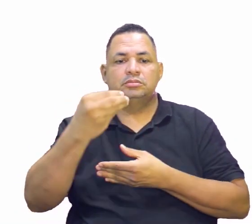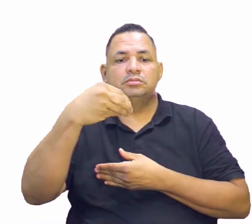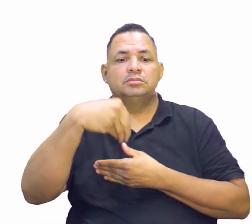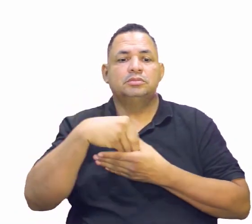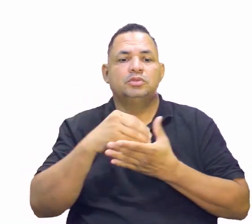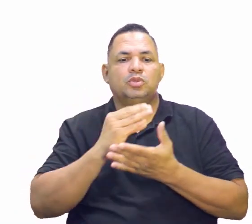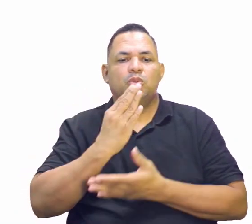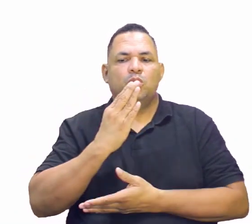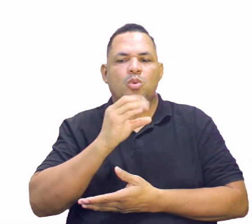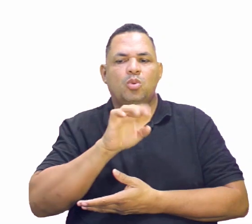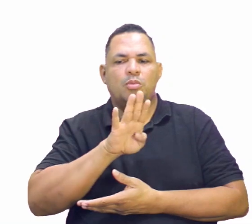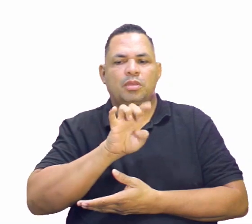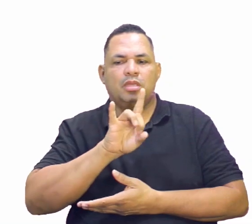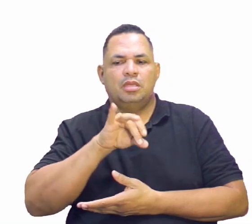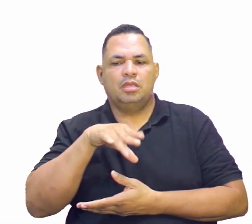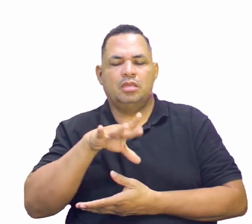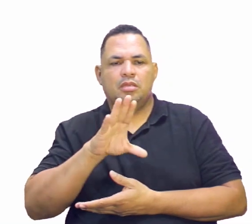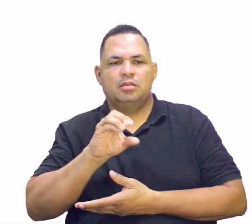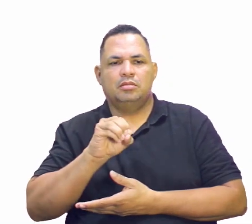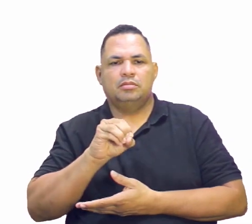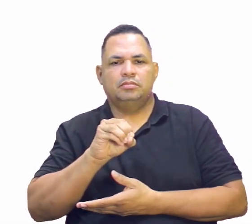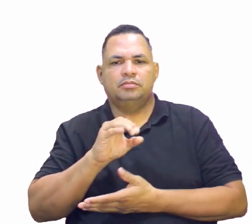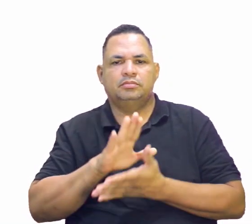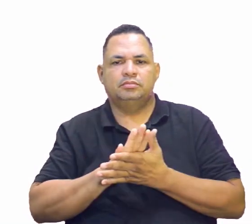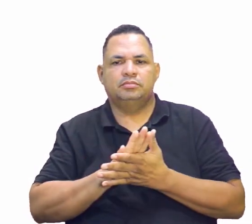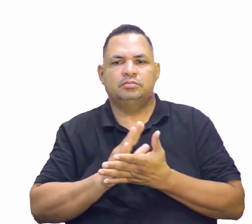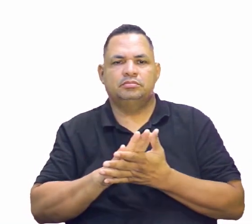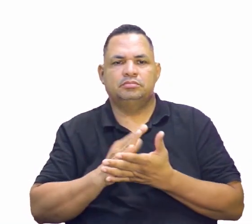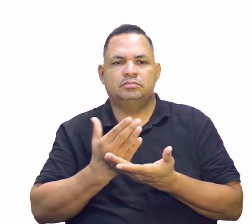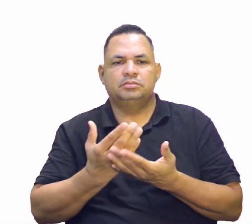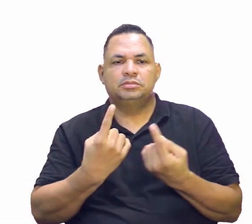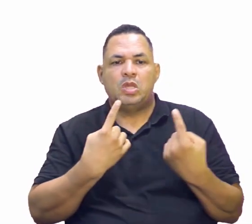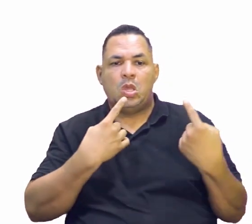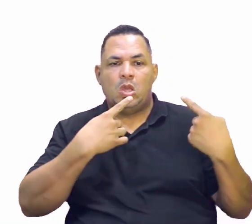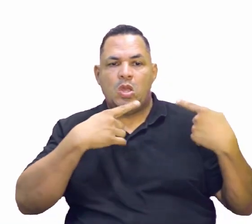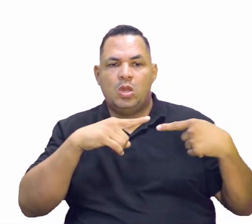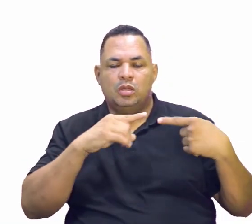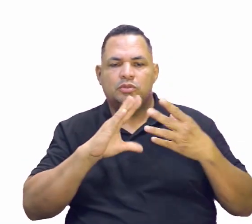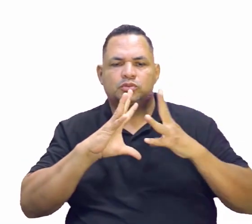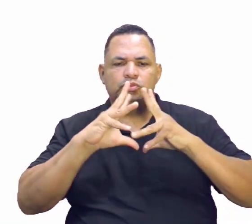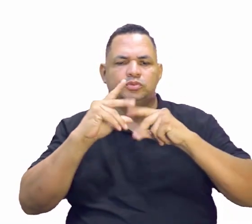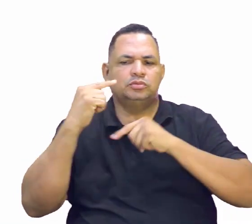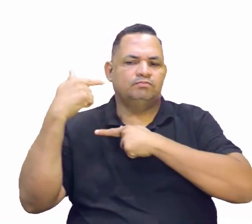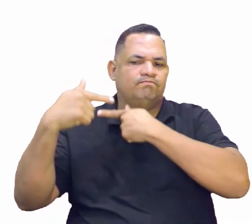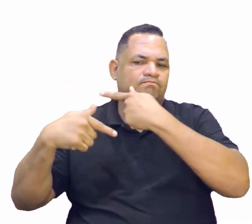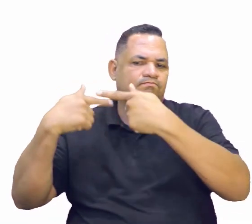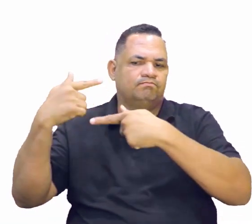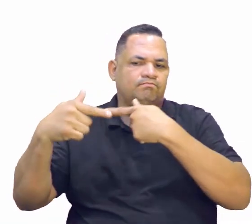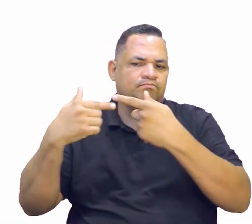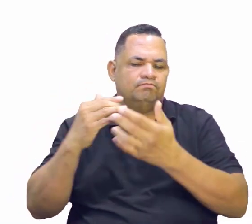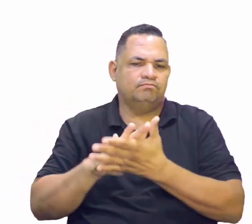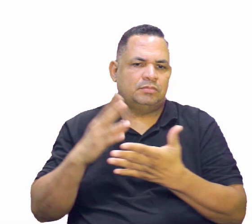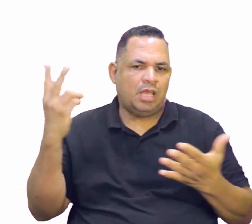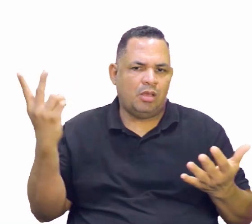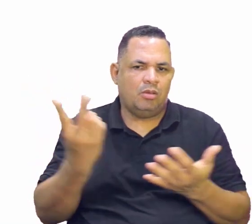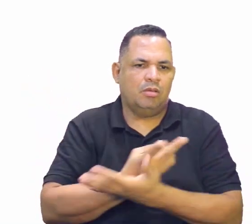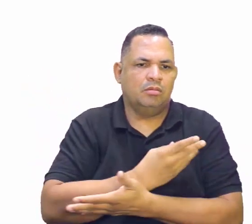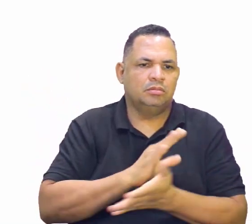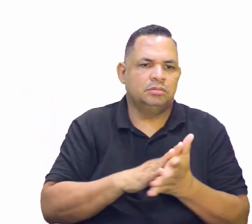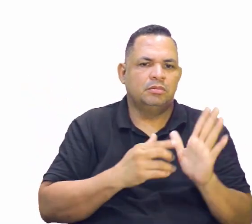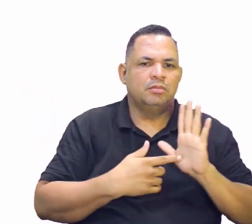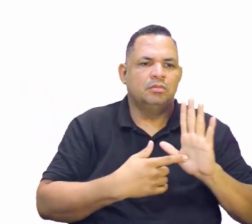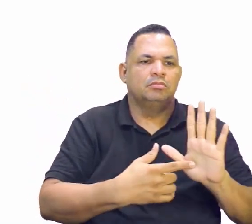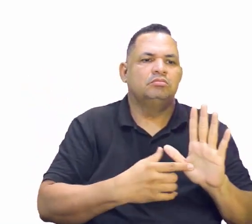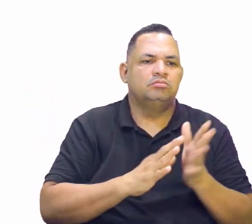cubismo, tá certo? Subverte todas as tradições convencionalismo já expresso na arte